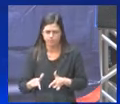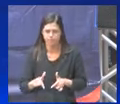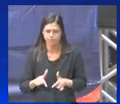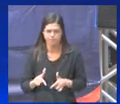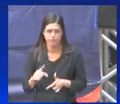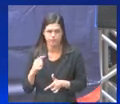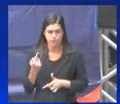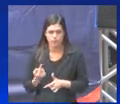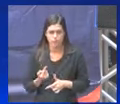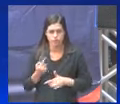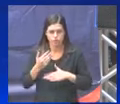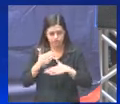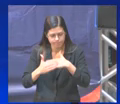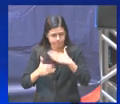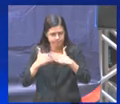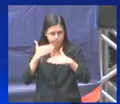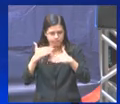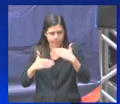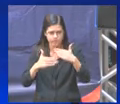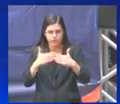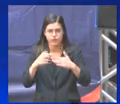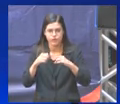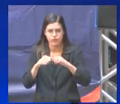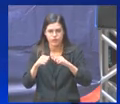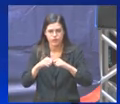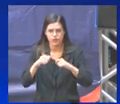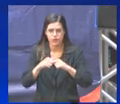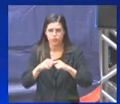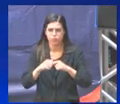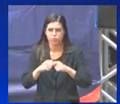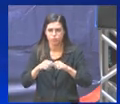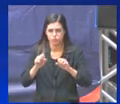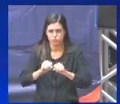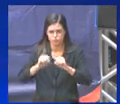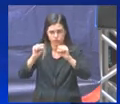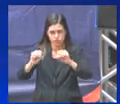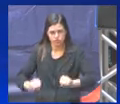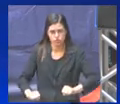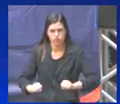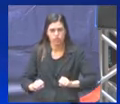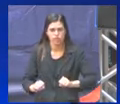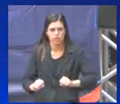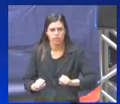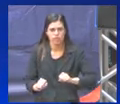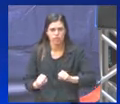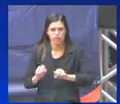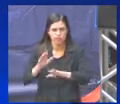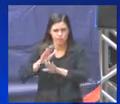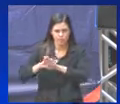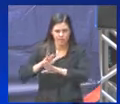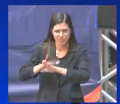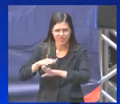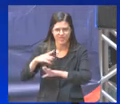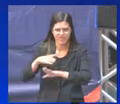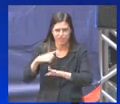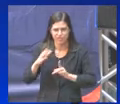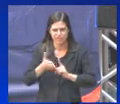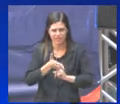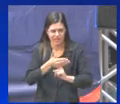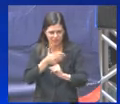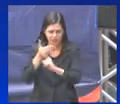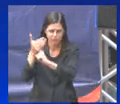nós construímos um sistema todo baseado, embora por trás tivesse muita